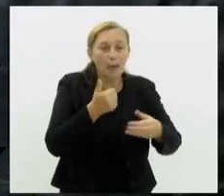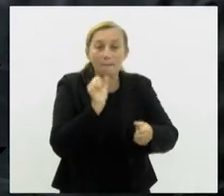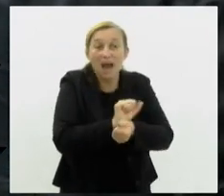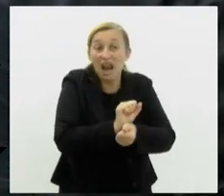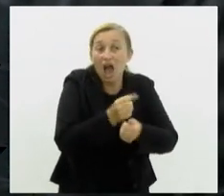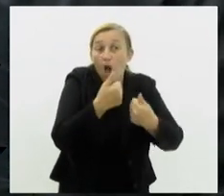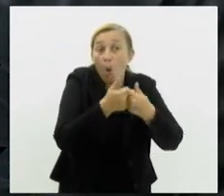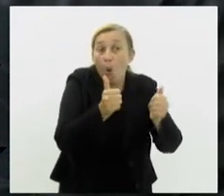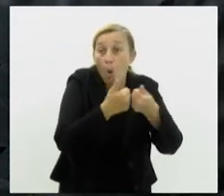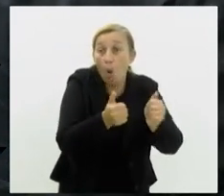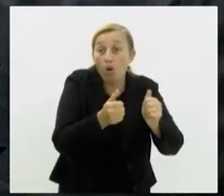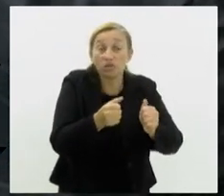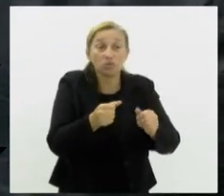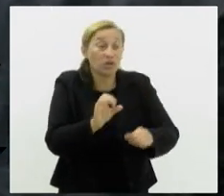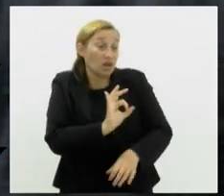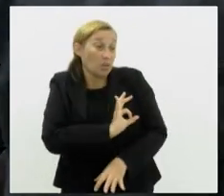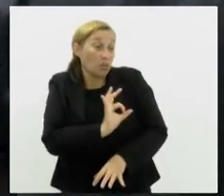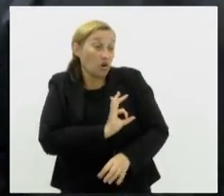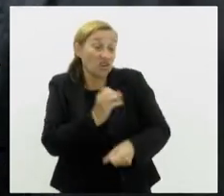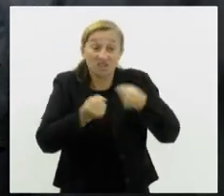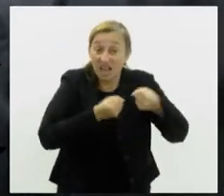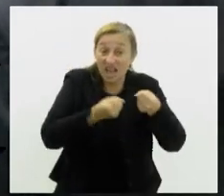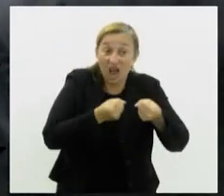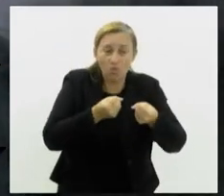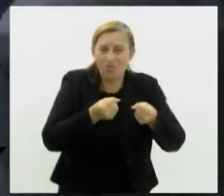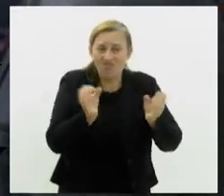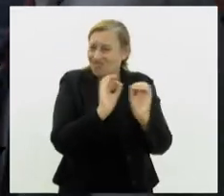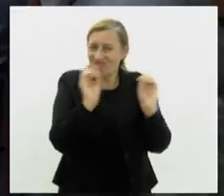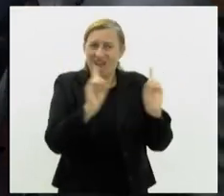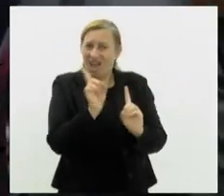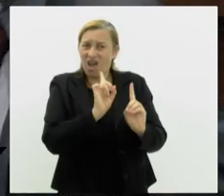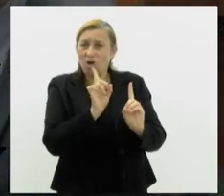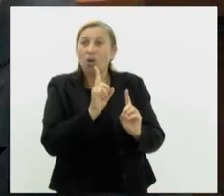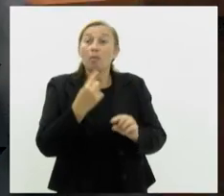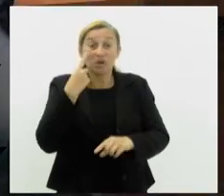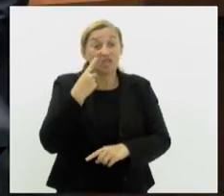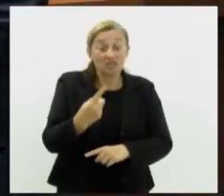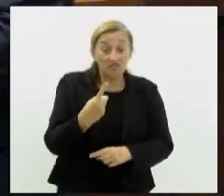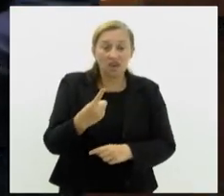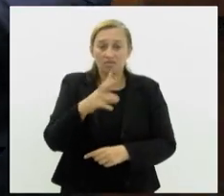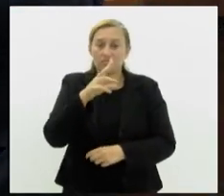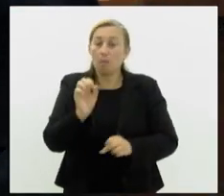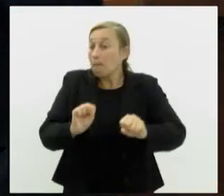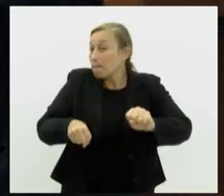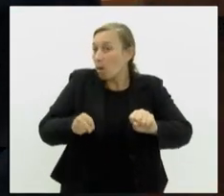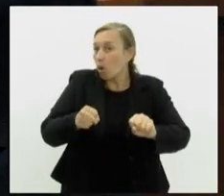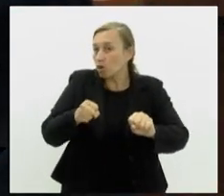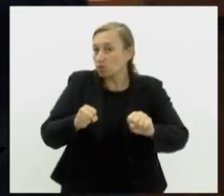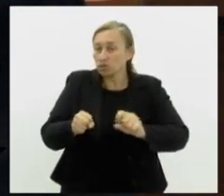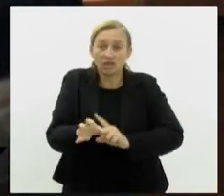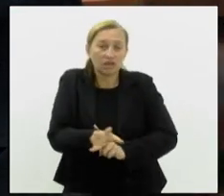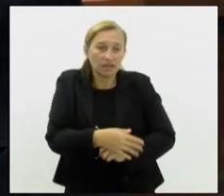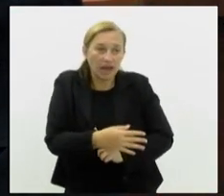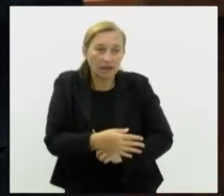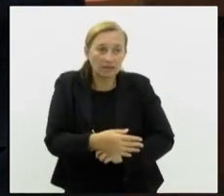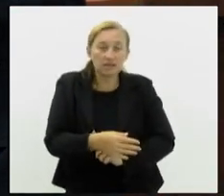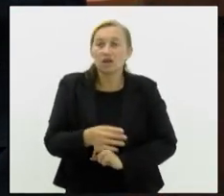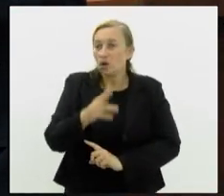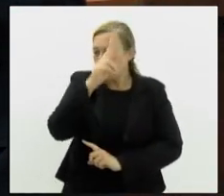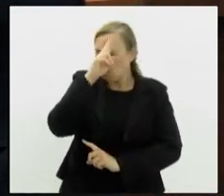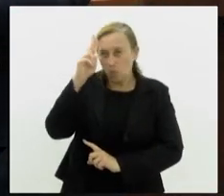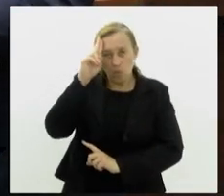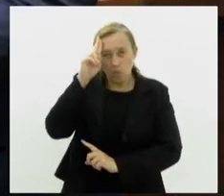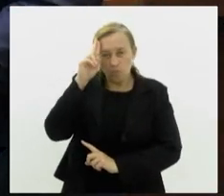todo cacareco, não vê. Mas você vê parar. É o mototáxi, é o motorista de Uber, é o taxista.